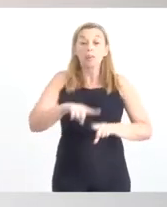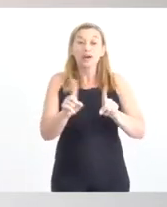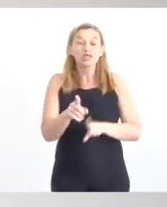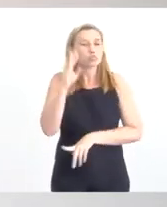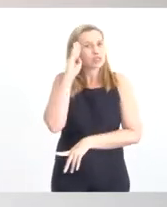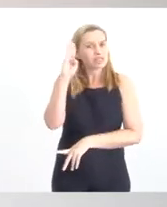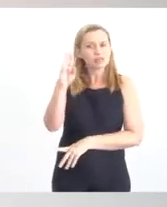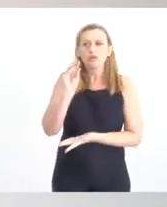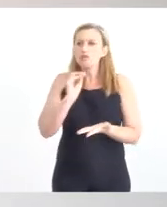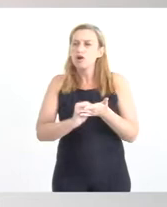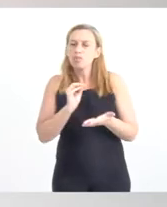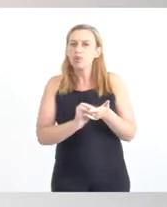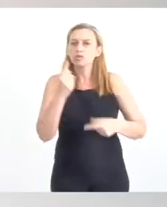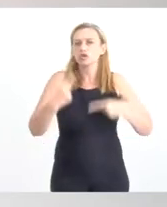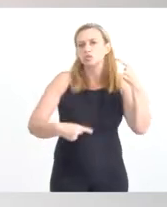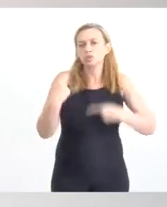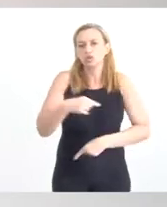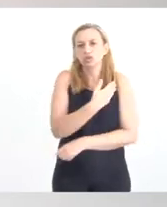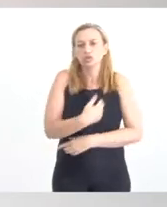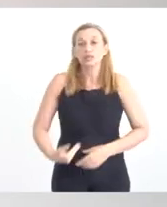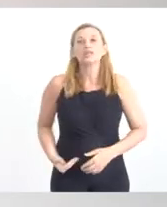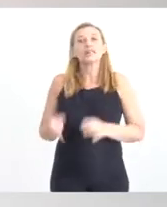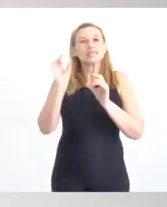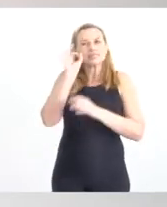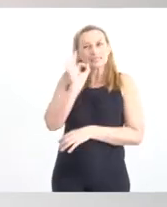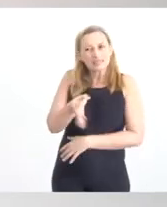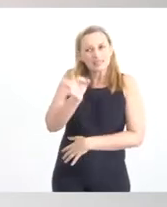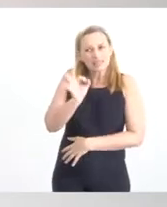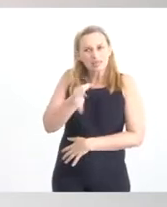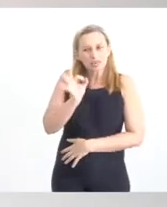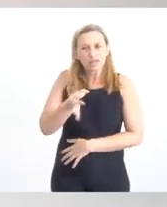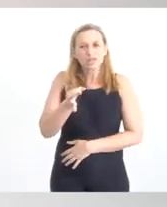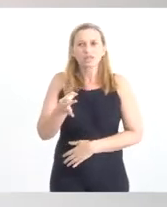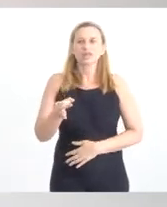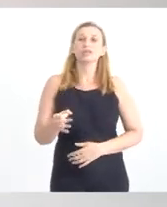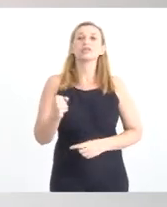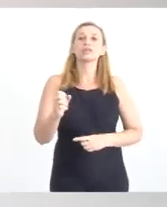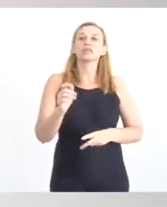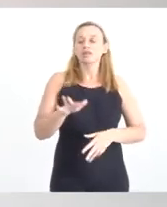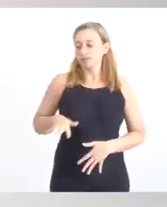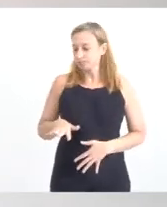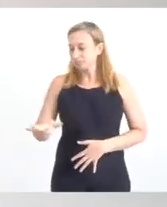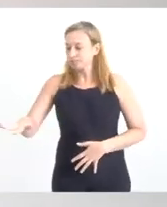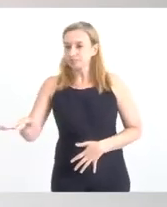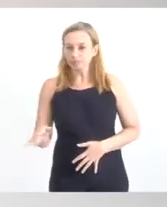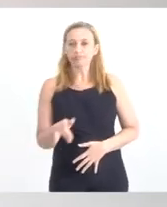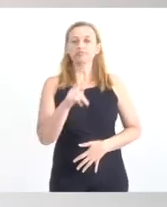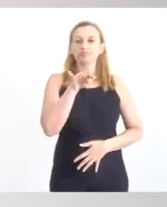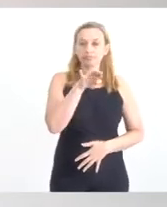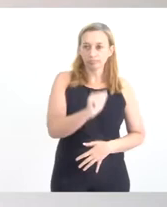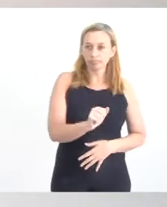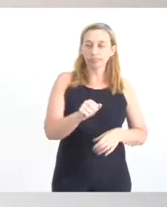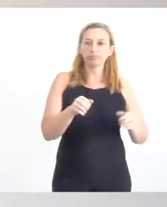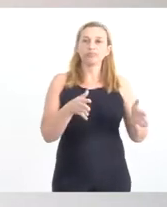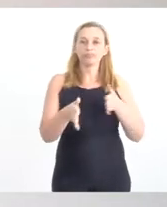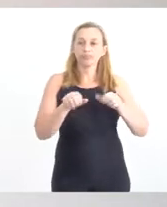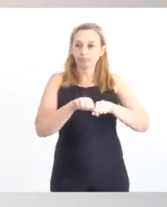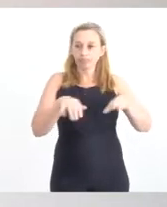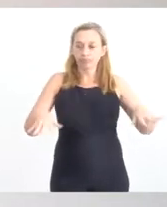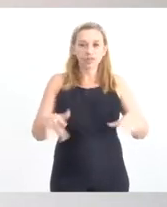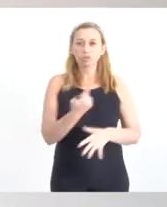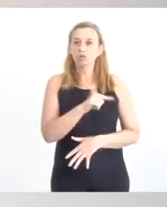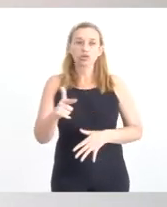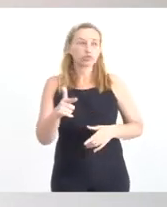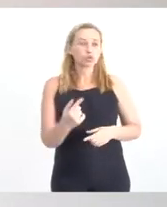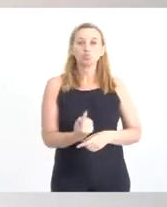foi a ausência de políticas públicas específicas para as favelas e periferias da situação de pandemia não houve